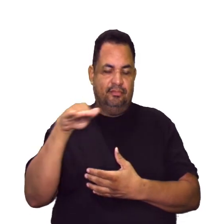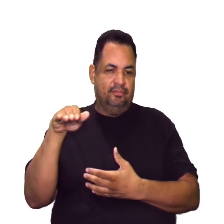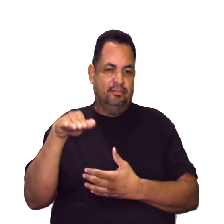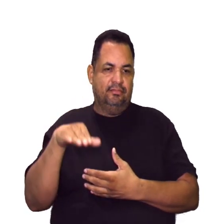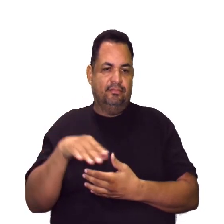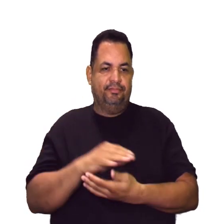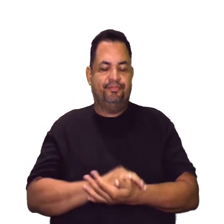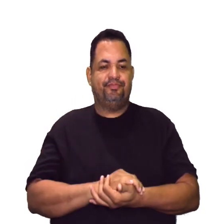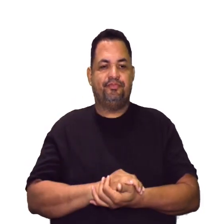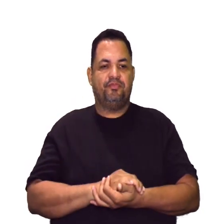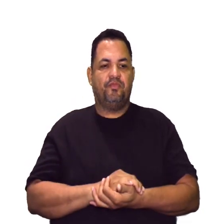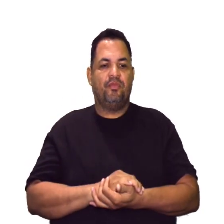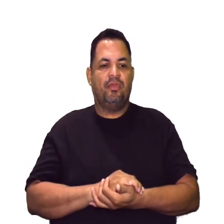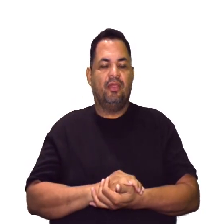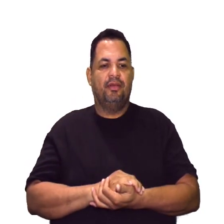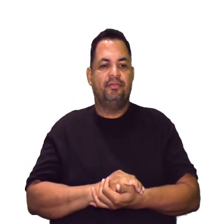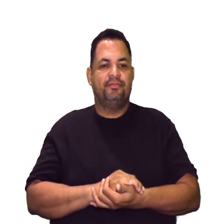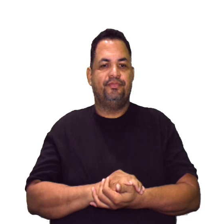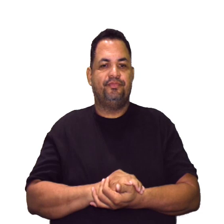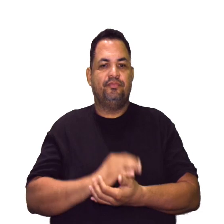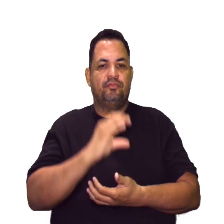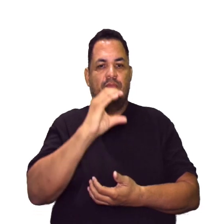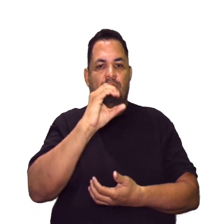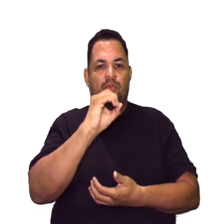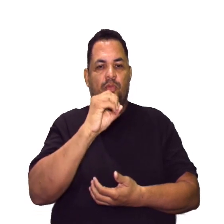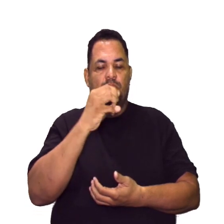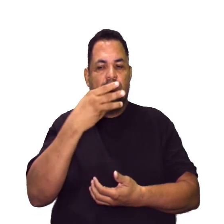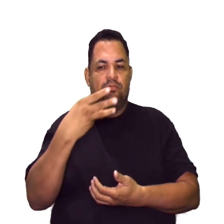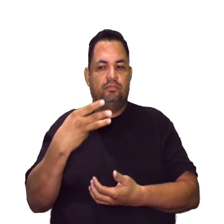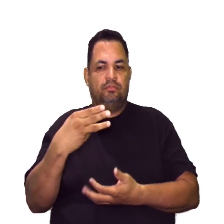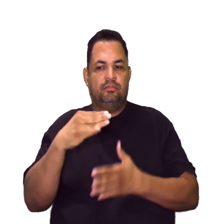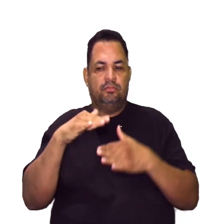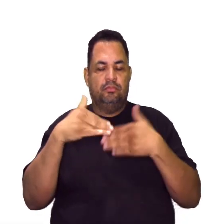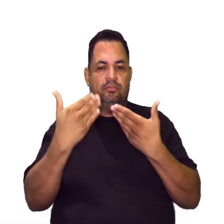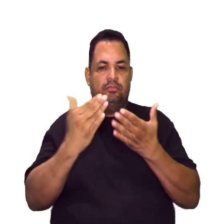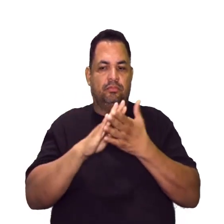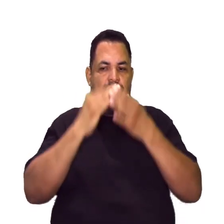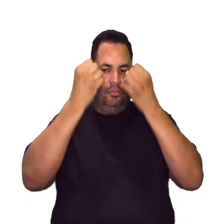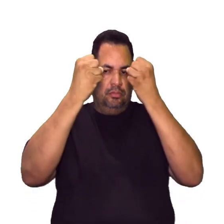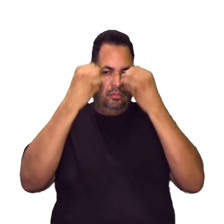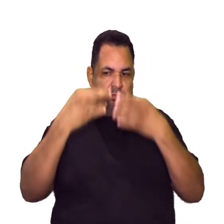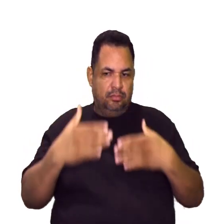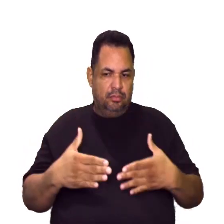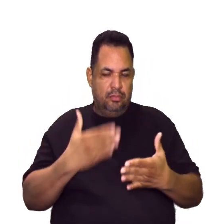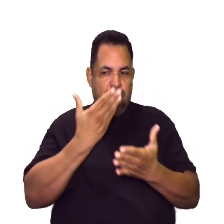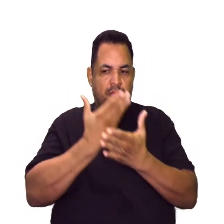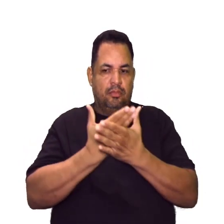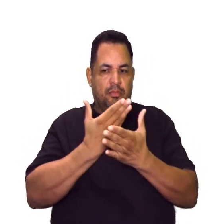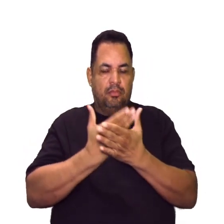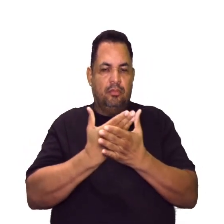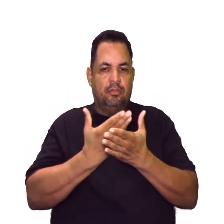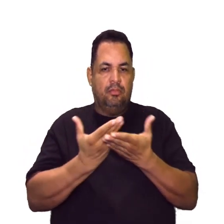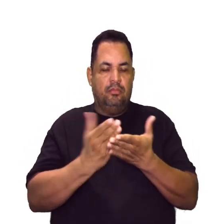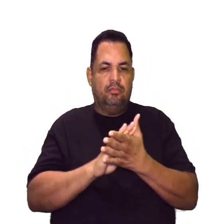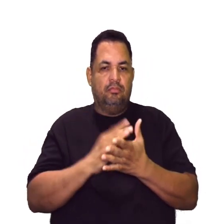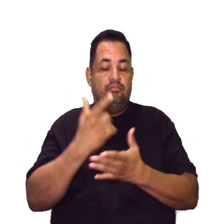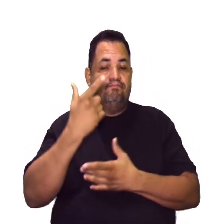hein? Com relação ao ozônio, lá, durante a abordagem da aula, nós